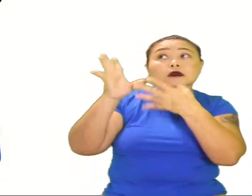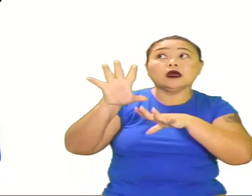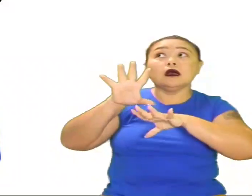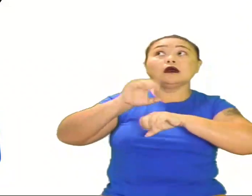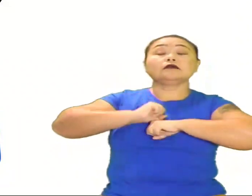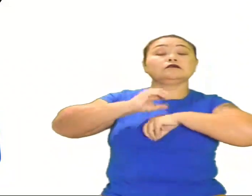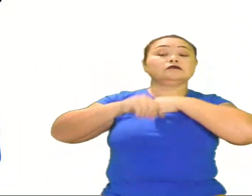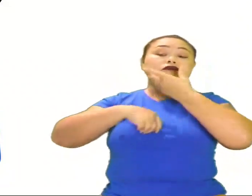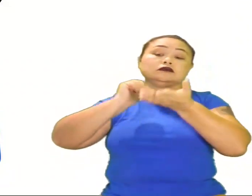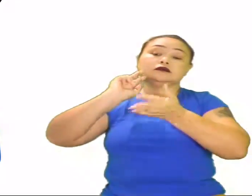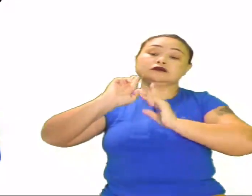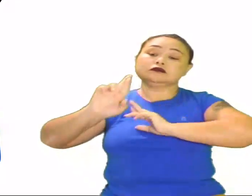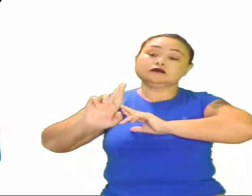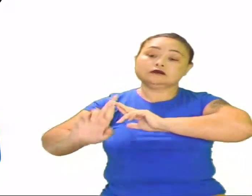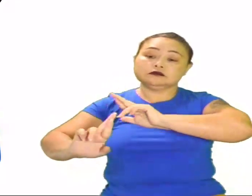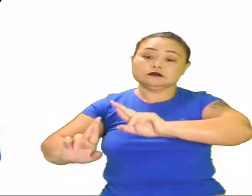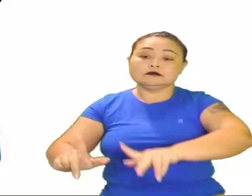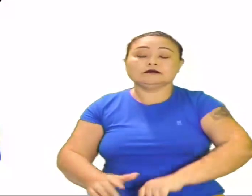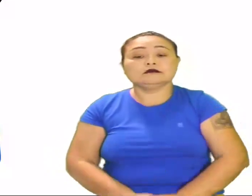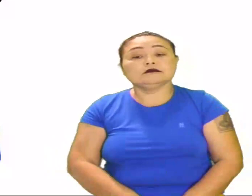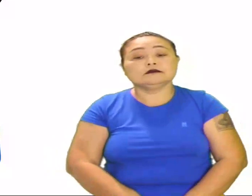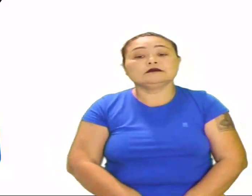automático.